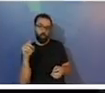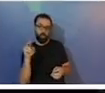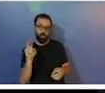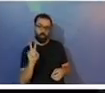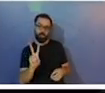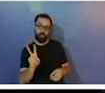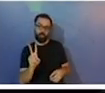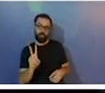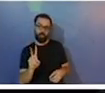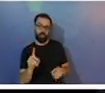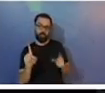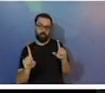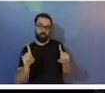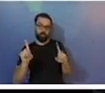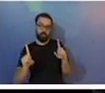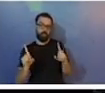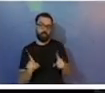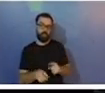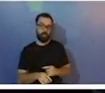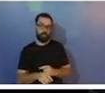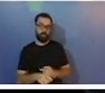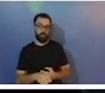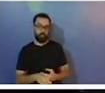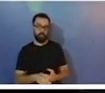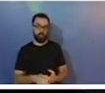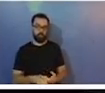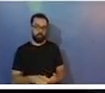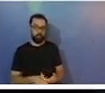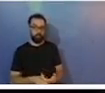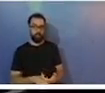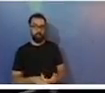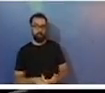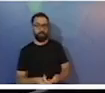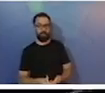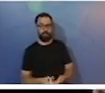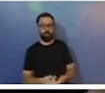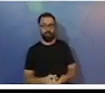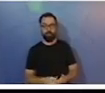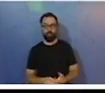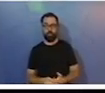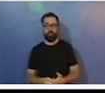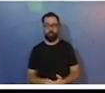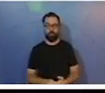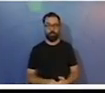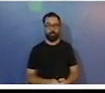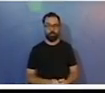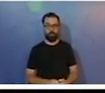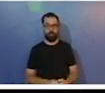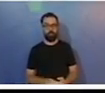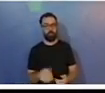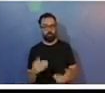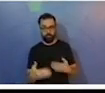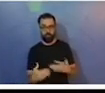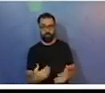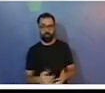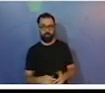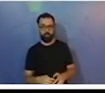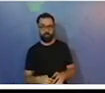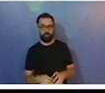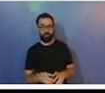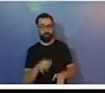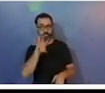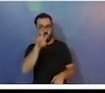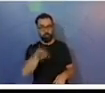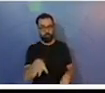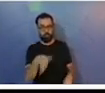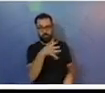vocês escolham 2 jogadores. Se tiver algum irmão que vai jogar com vocês. Em seguida,